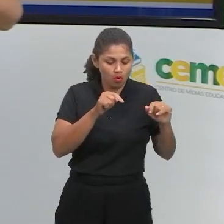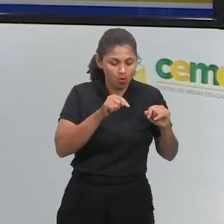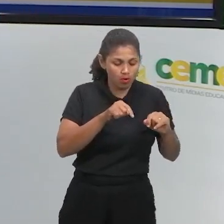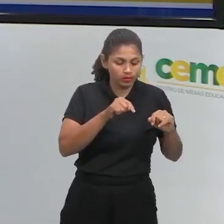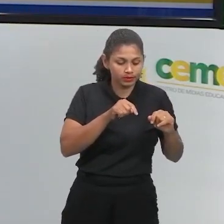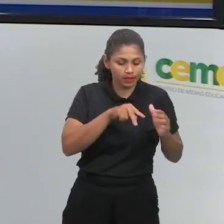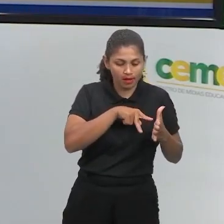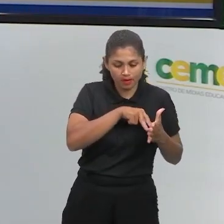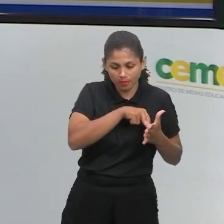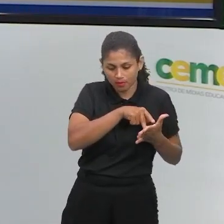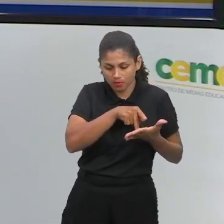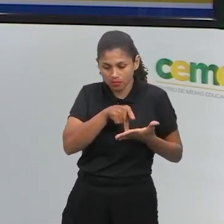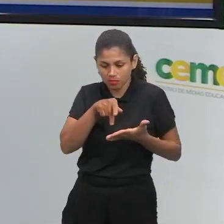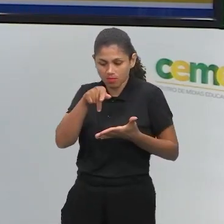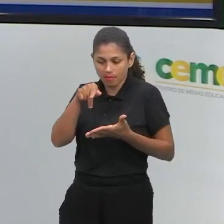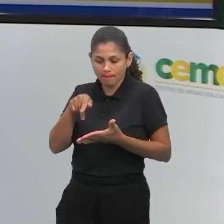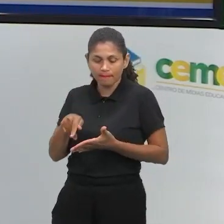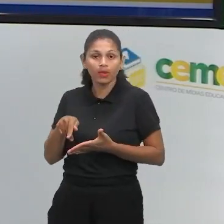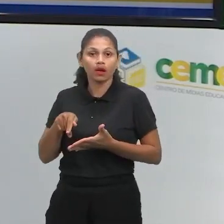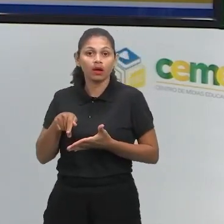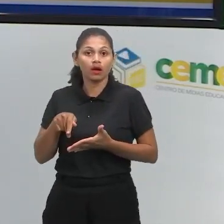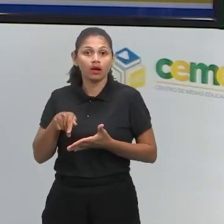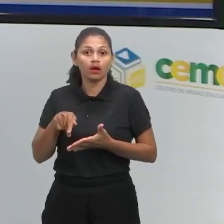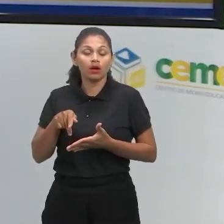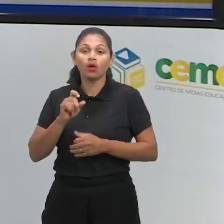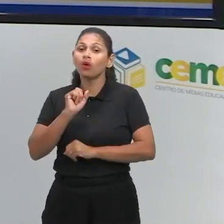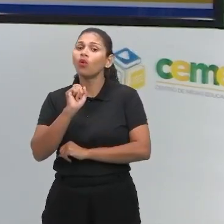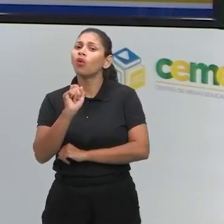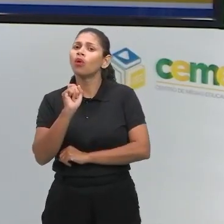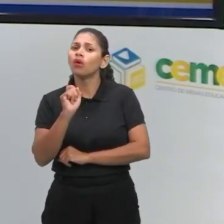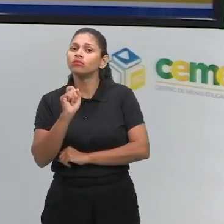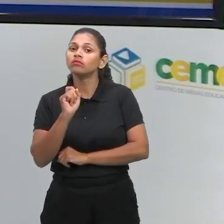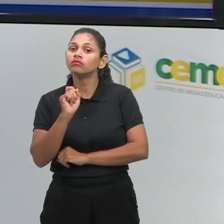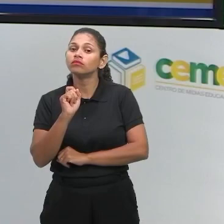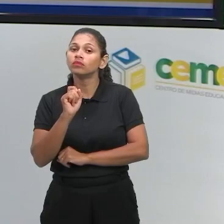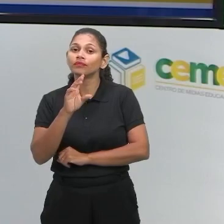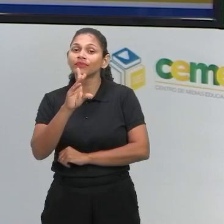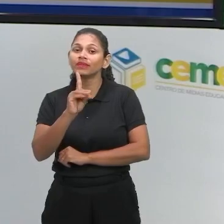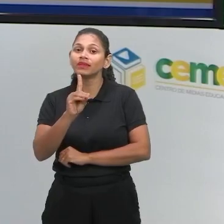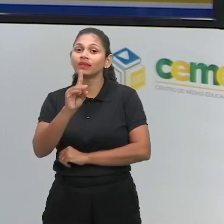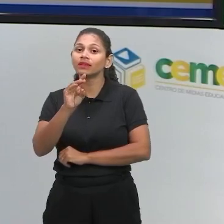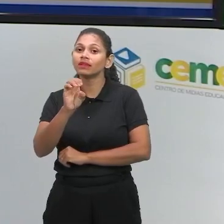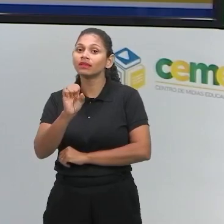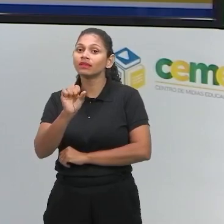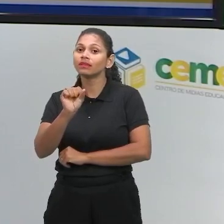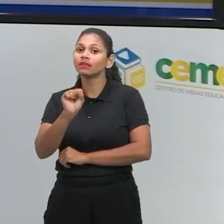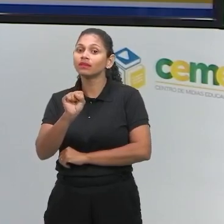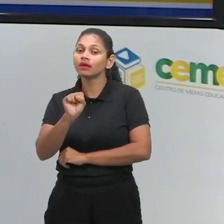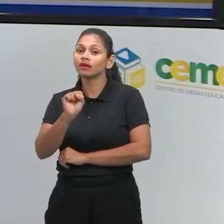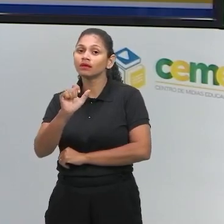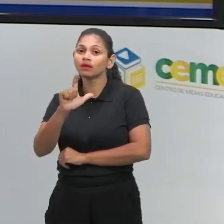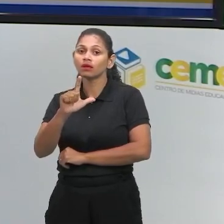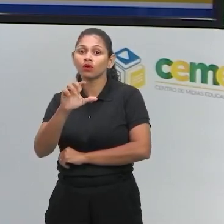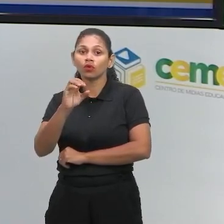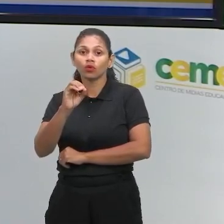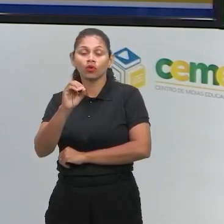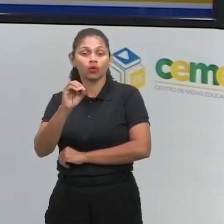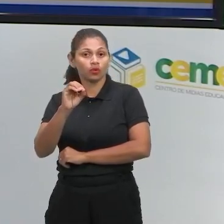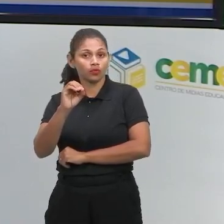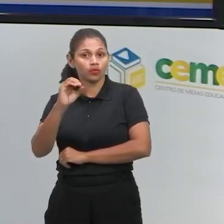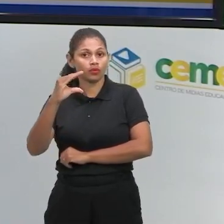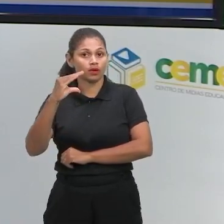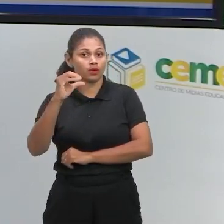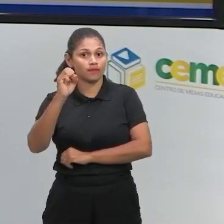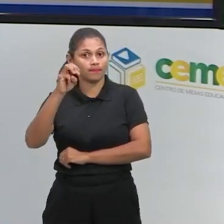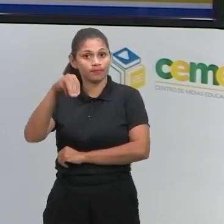me desloquei. Dessa forma, o que é que a gente vai observar? O deslocamento na física, ele é considerado como sendo ΔS. Agora é aquele